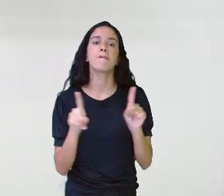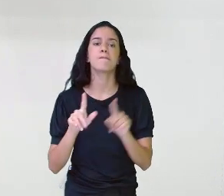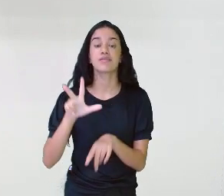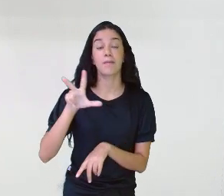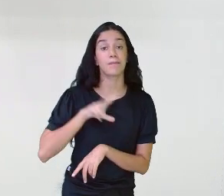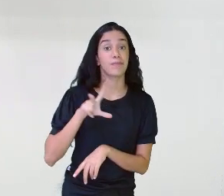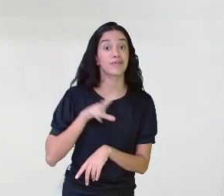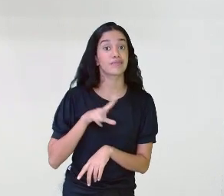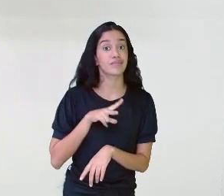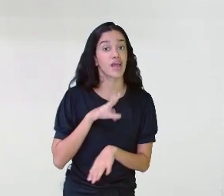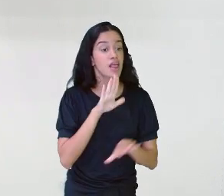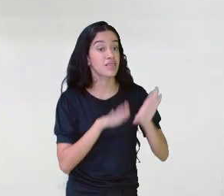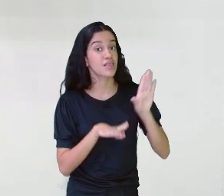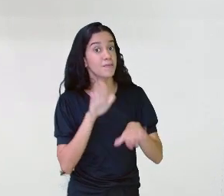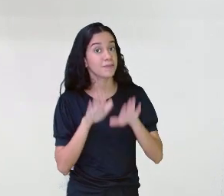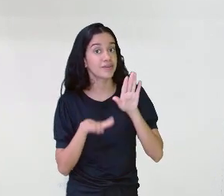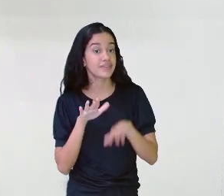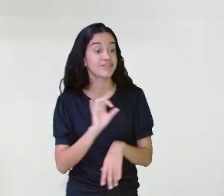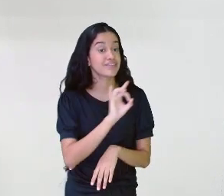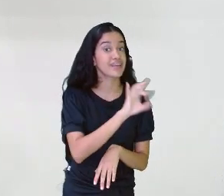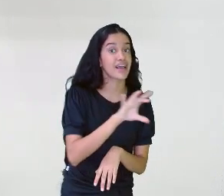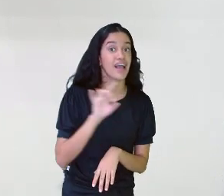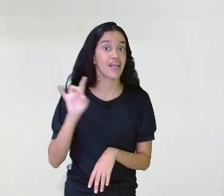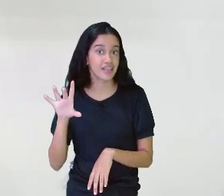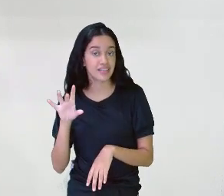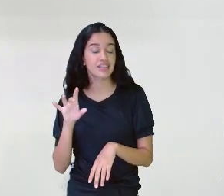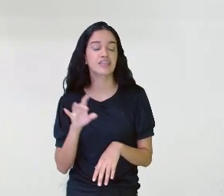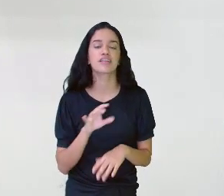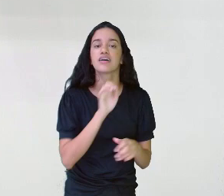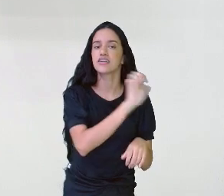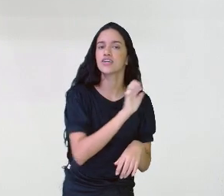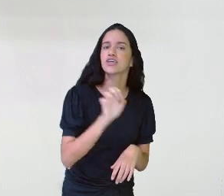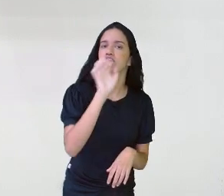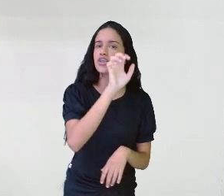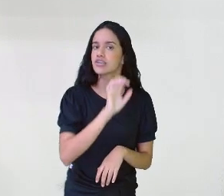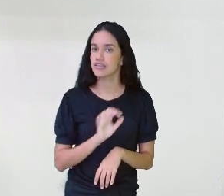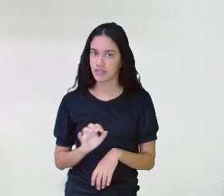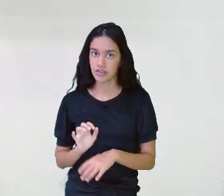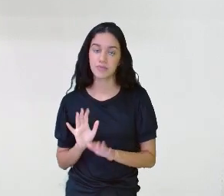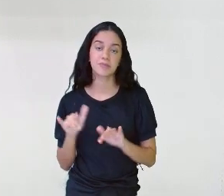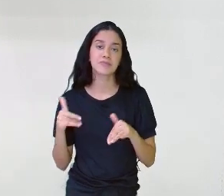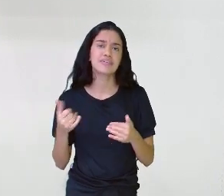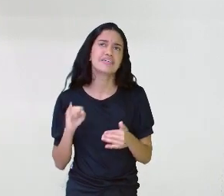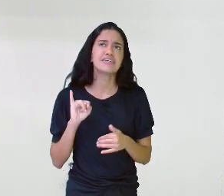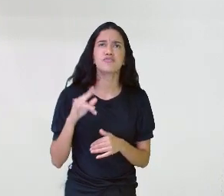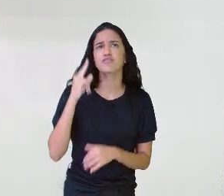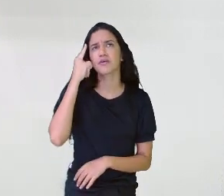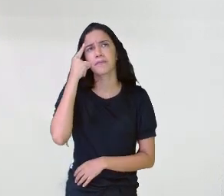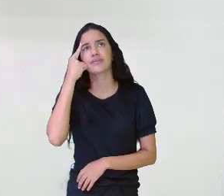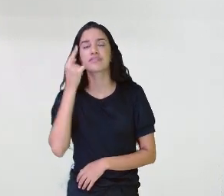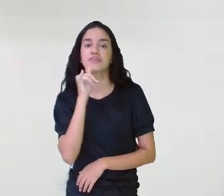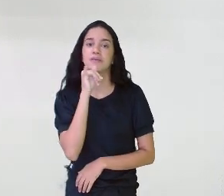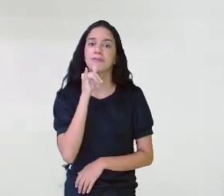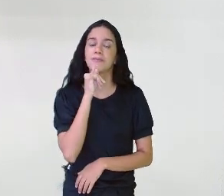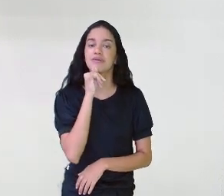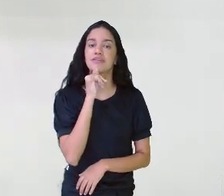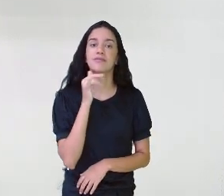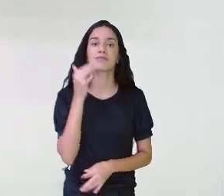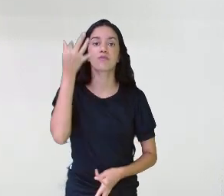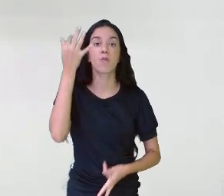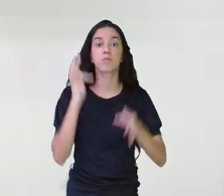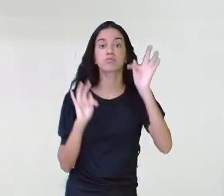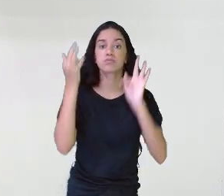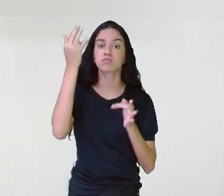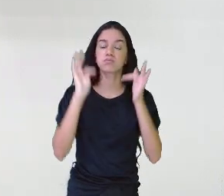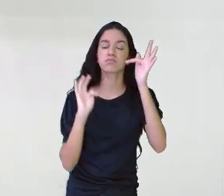particularidades dependendo de cada estado. Imagina quando eu mudo de região. Se eu fosse pensar, por exemplo, no carnaval